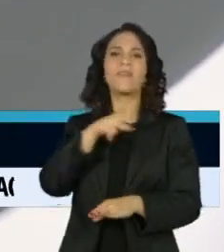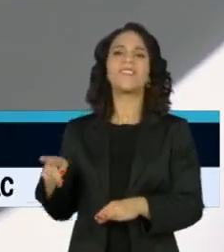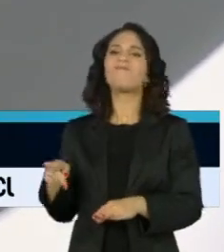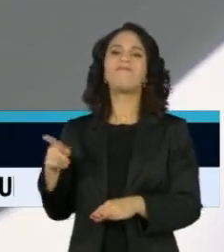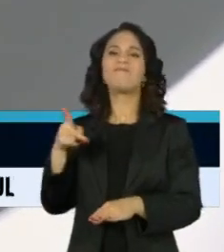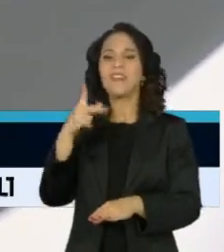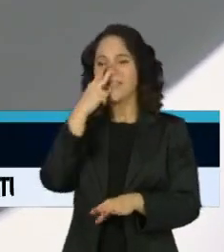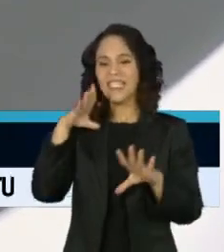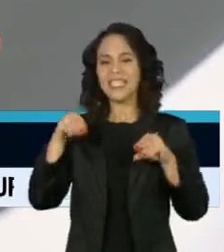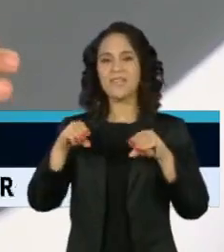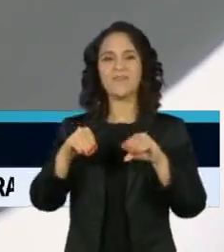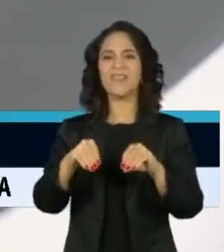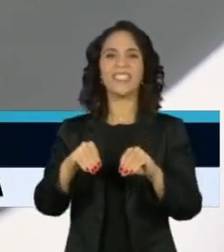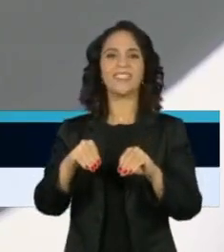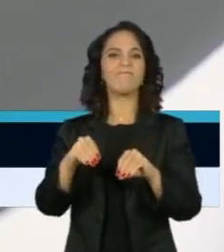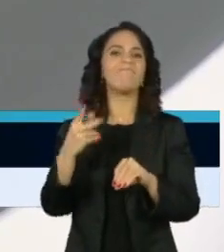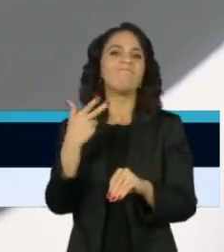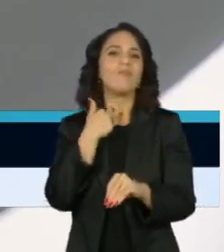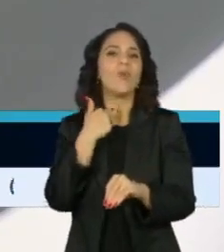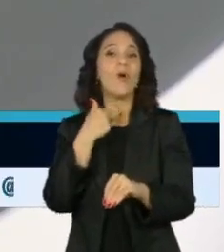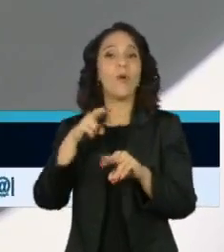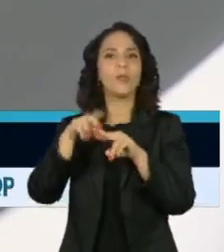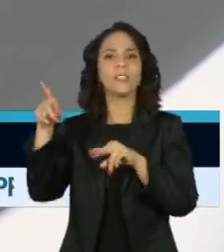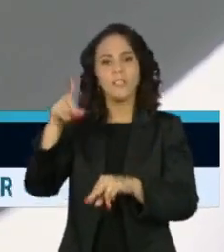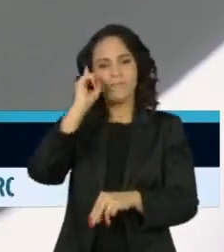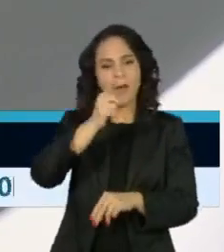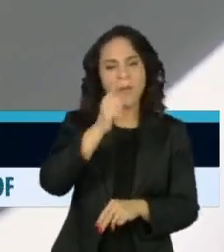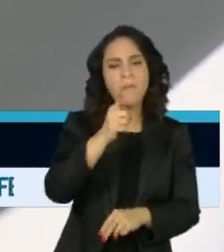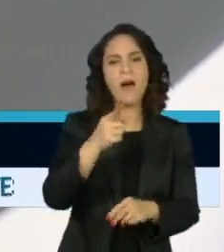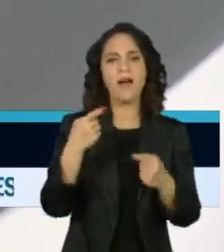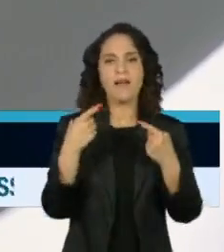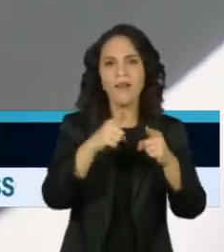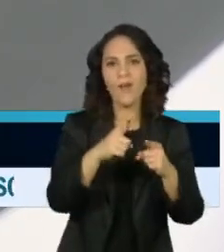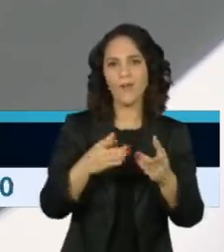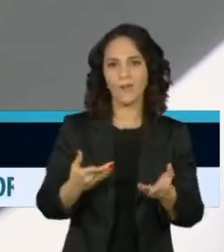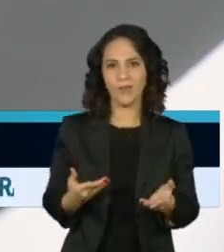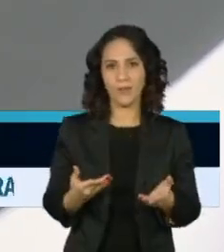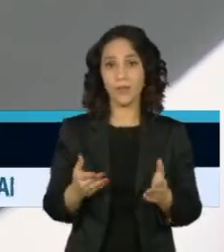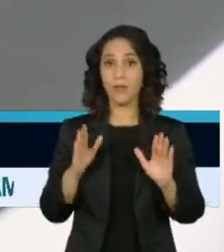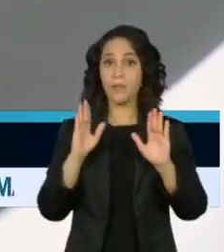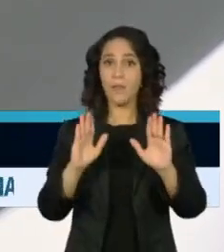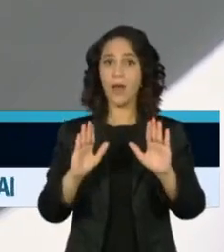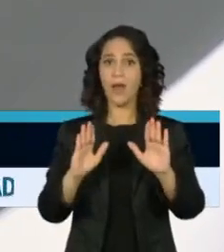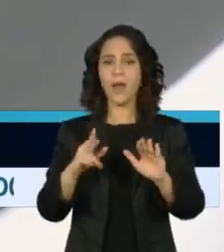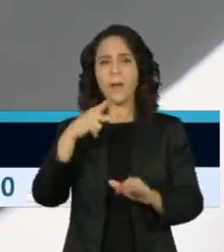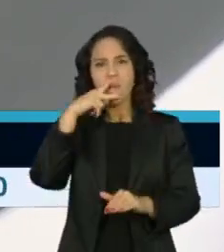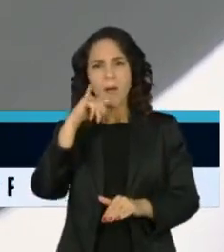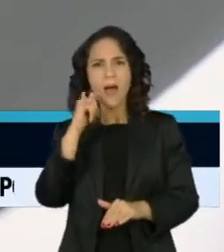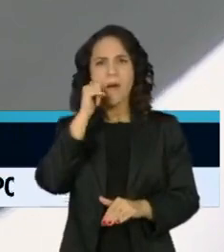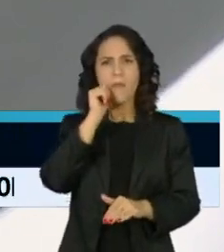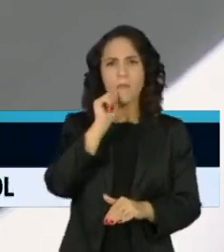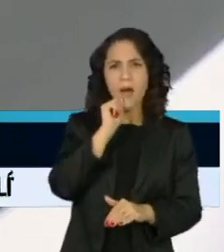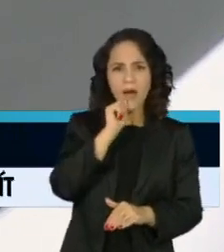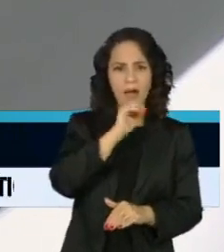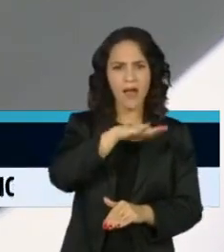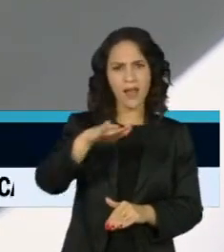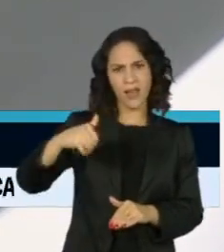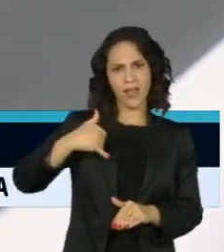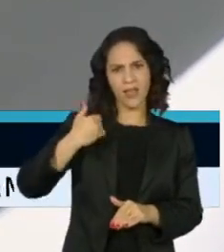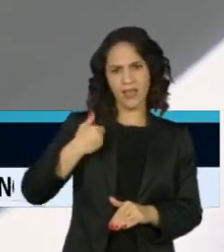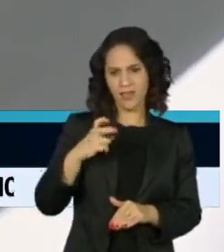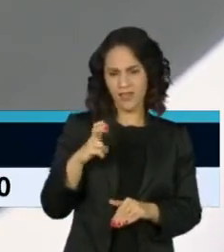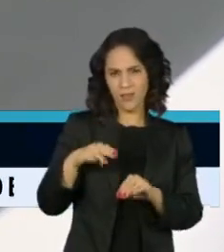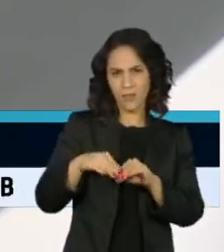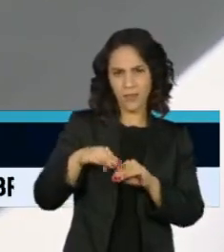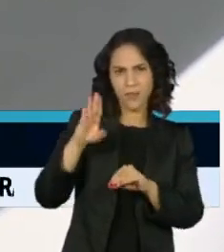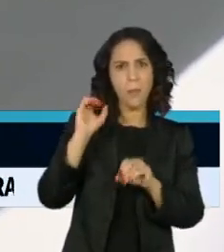mandato então ele vai e fica ameaçando as pessoas que tomam decisões agora os pais e mães das crianças até 5